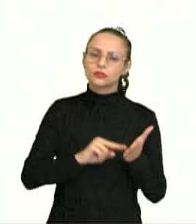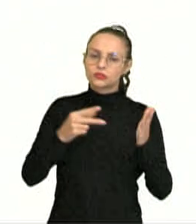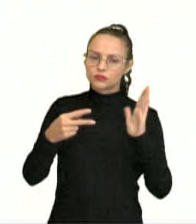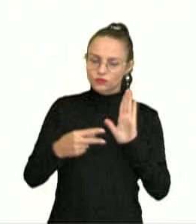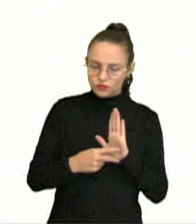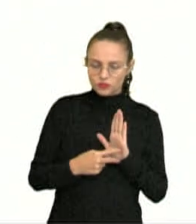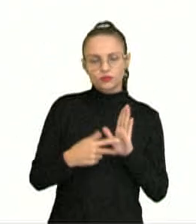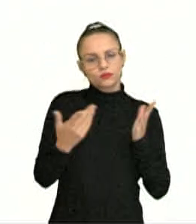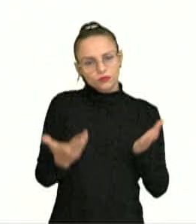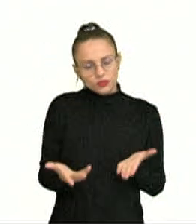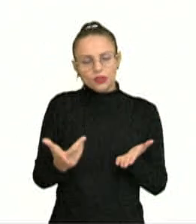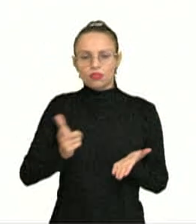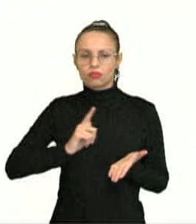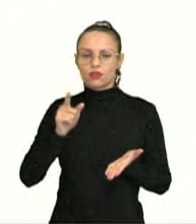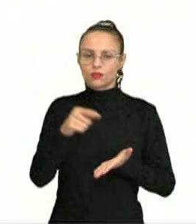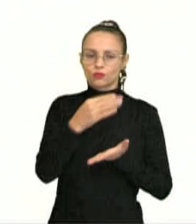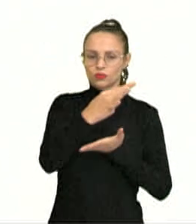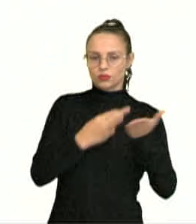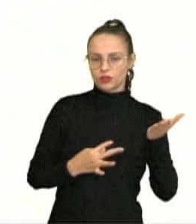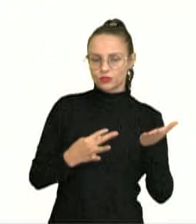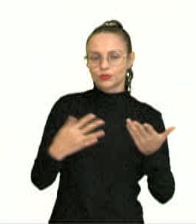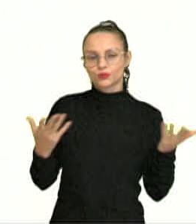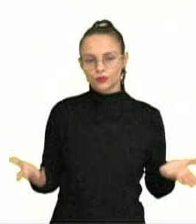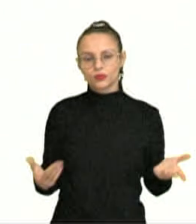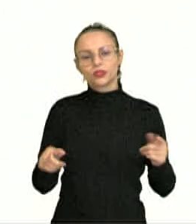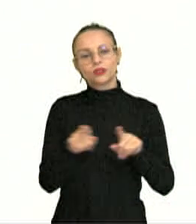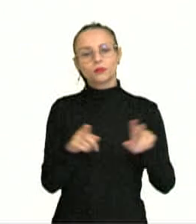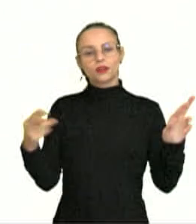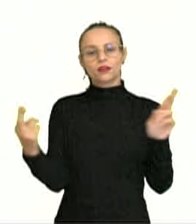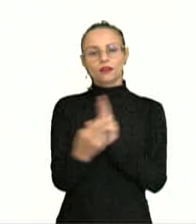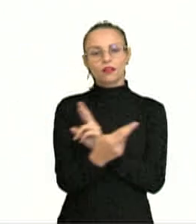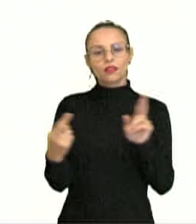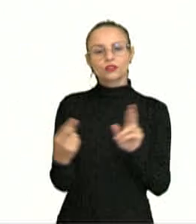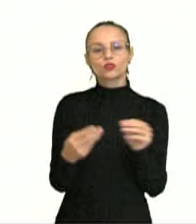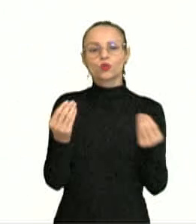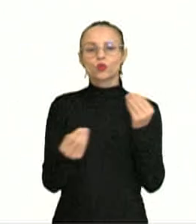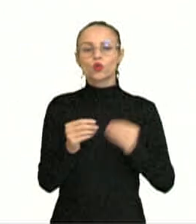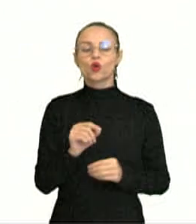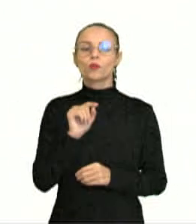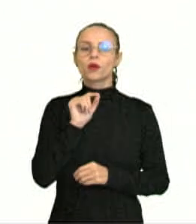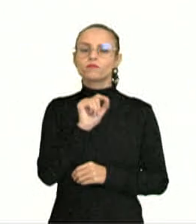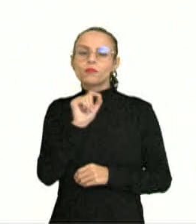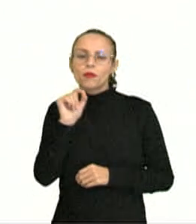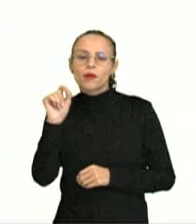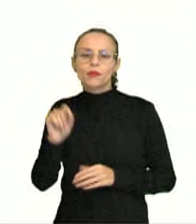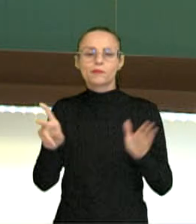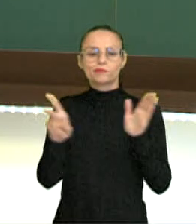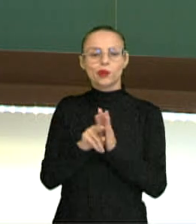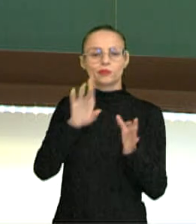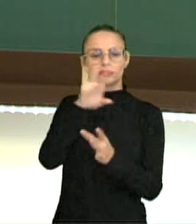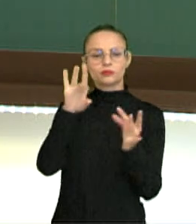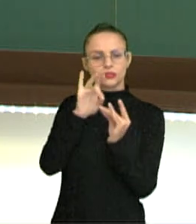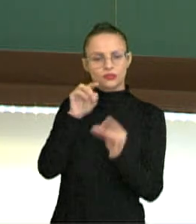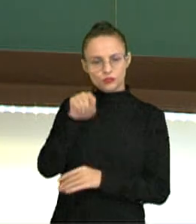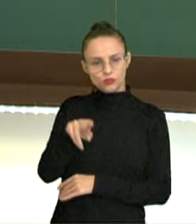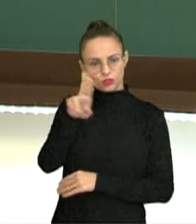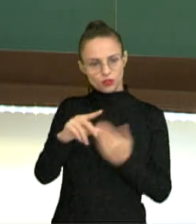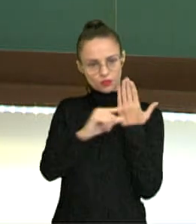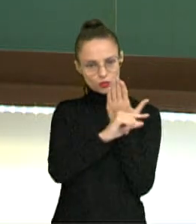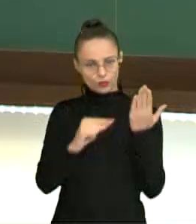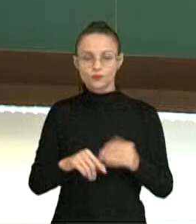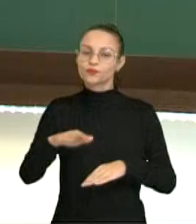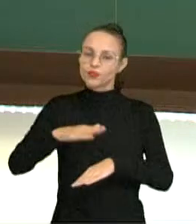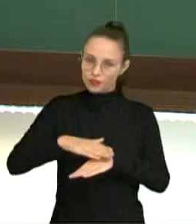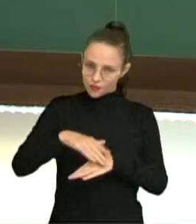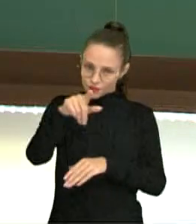sentido que elas desempenham no texto e as relacione com a pontuação peculiar utilizada pelo autor.